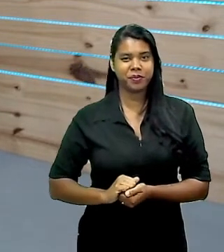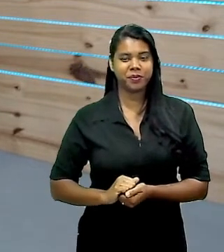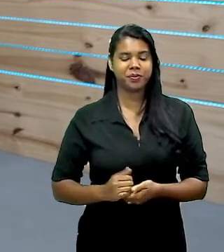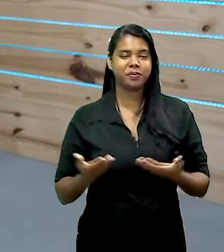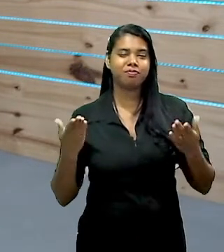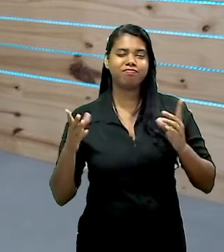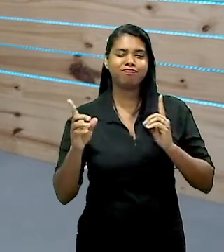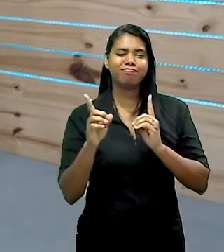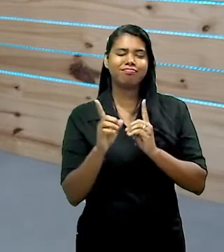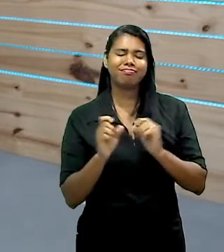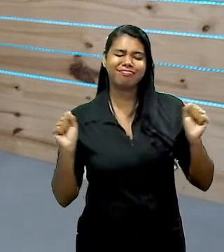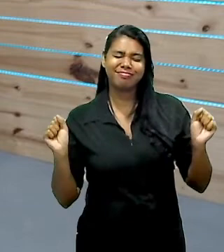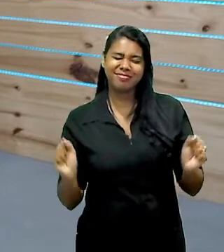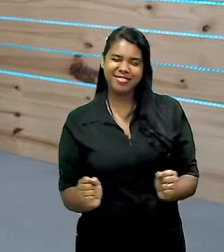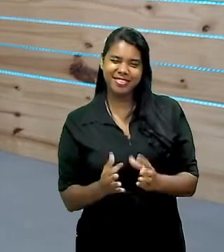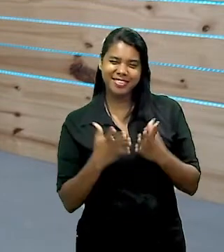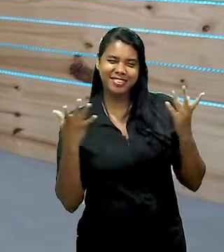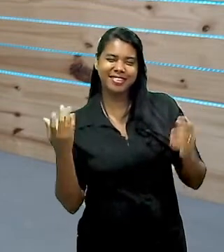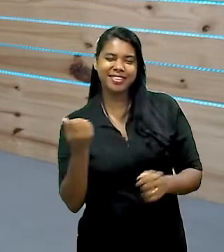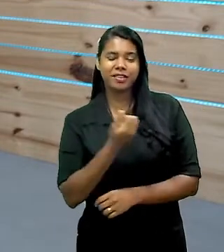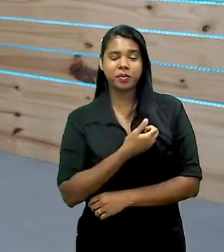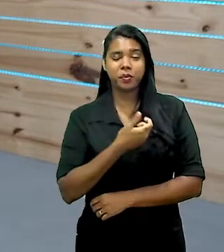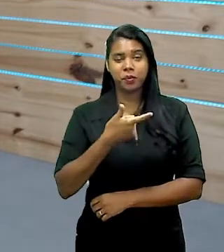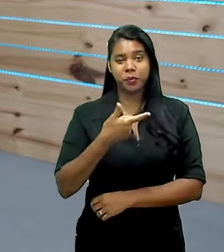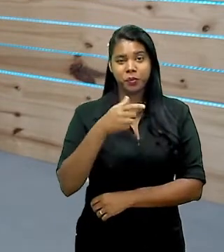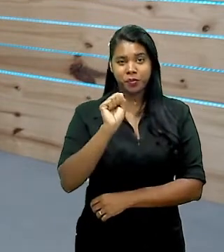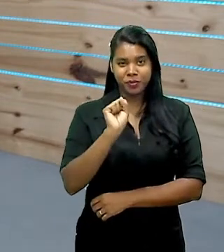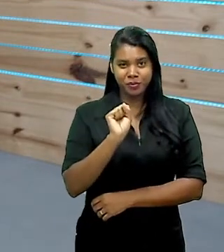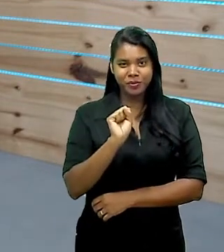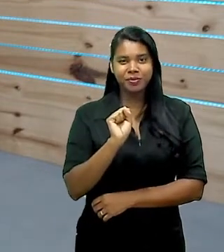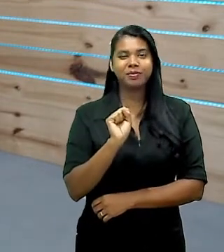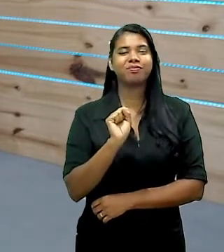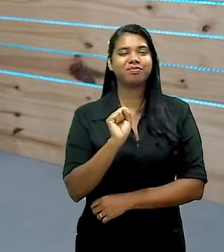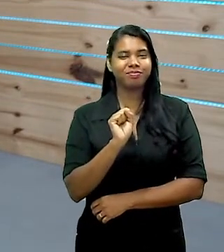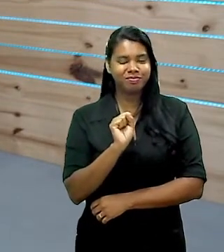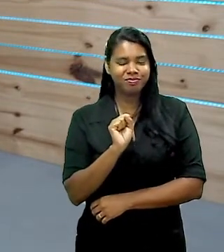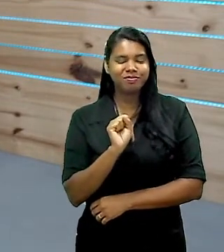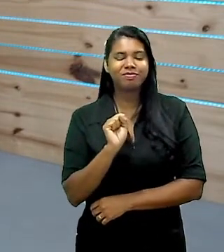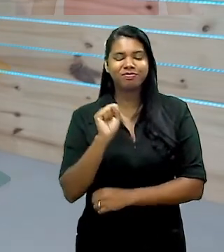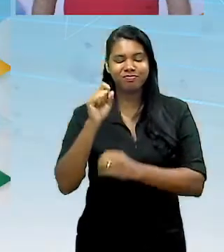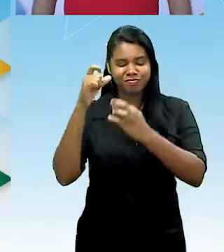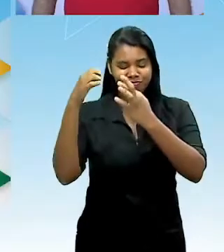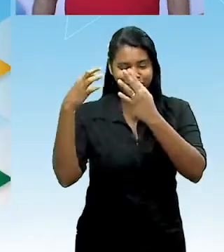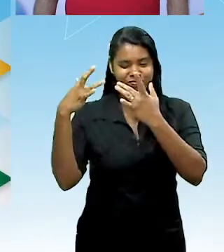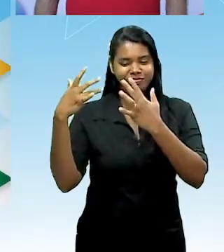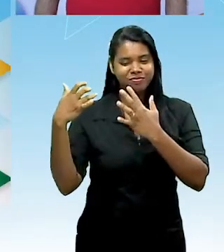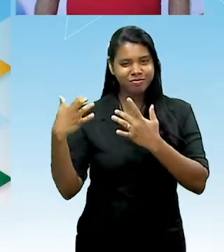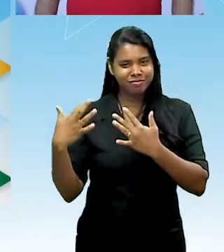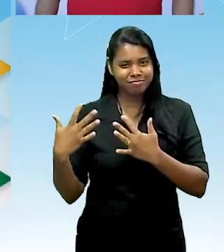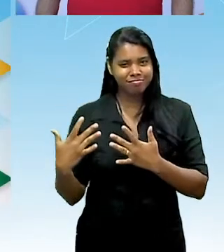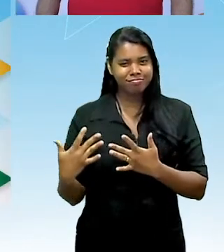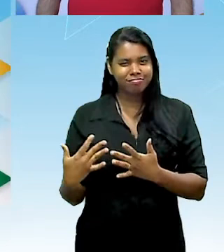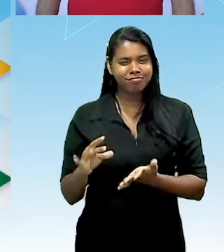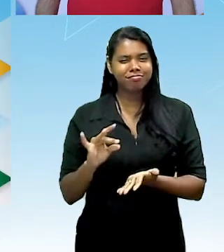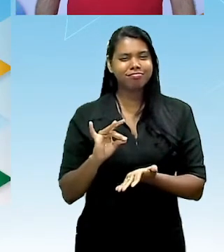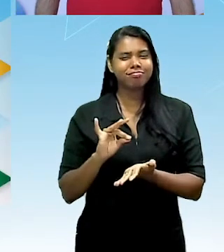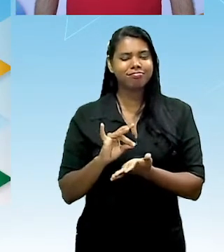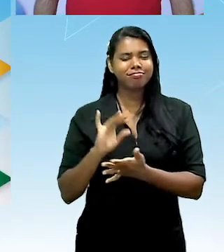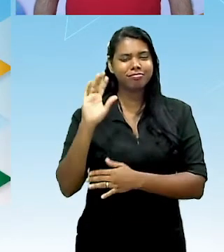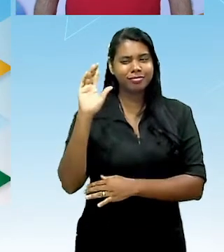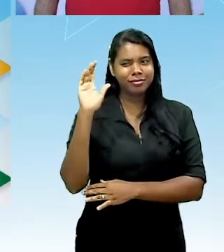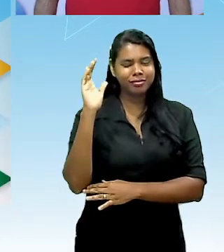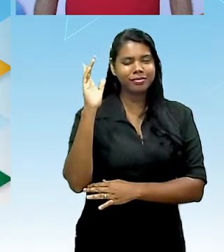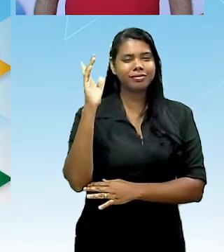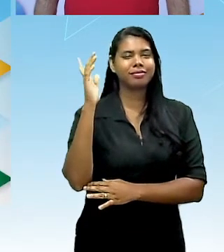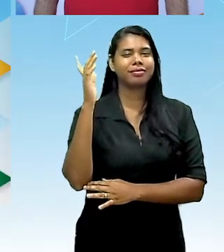esse encontro maravilhoso com a aula número 28, ao qual nós falaremos aqui com relação aos fenômenos